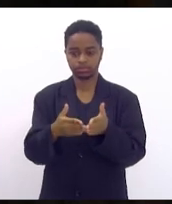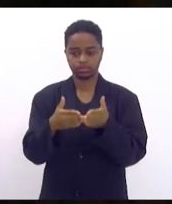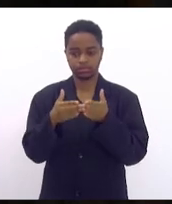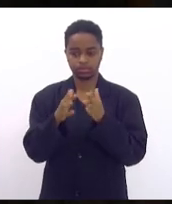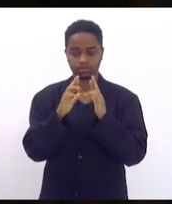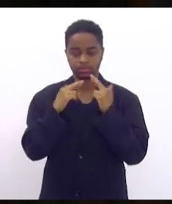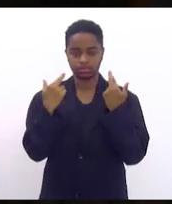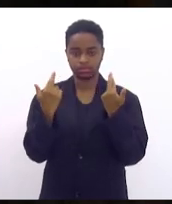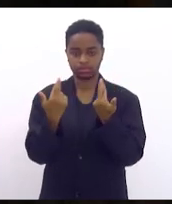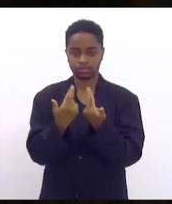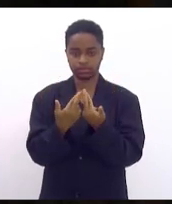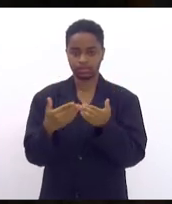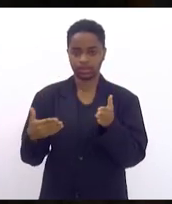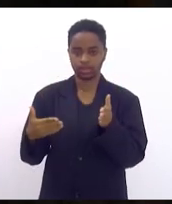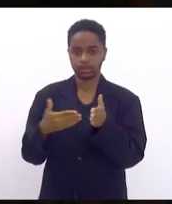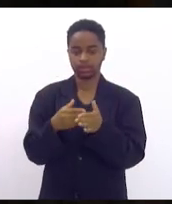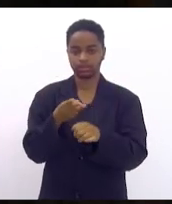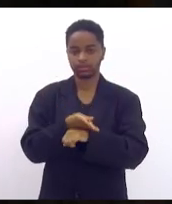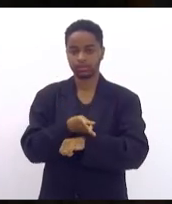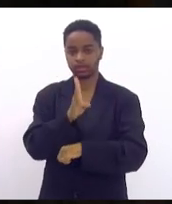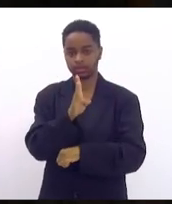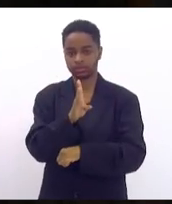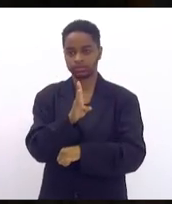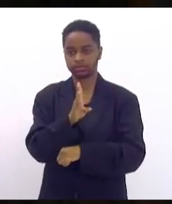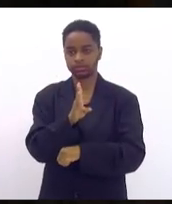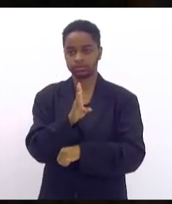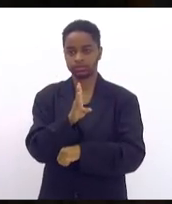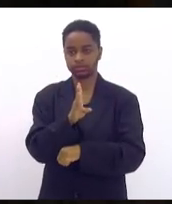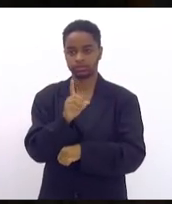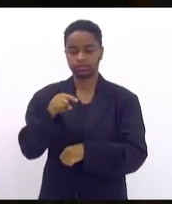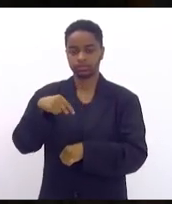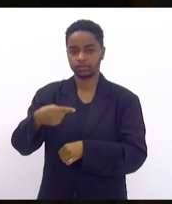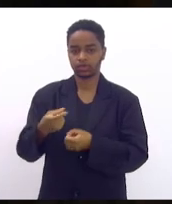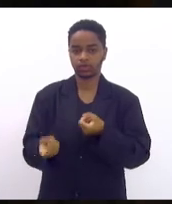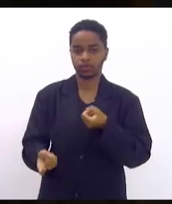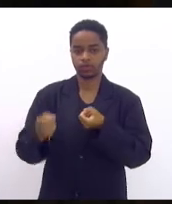os trabalhos até às 15 horas, quando